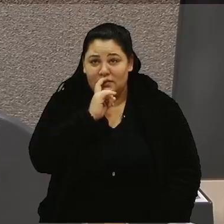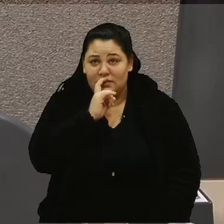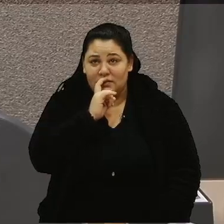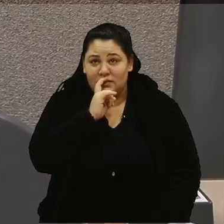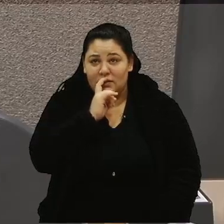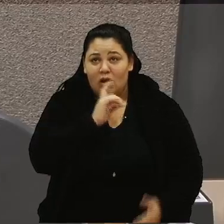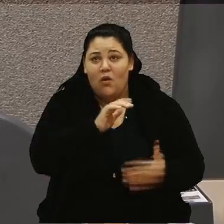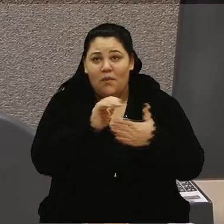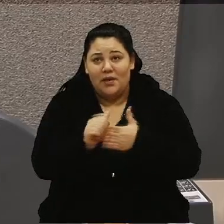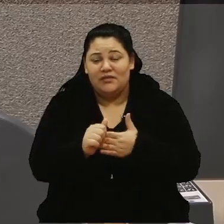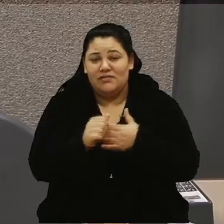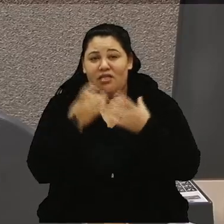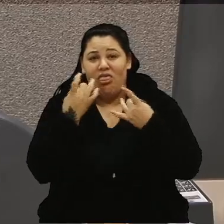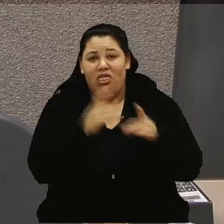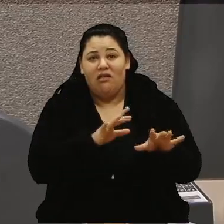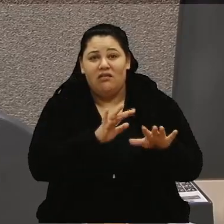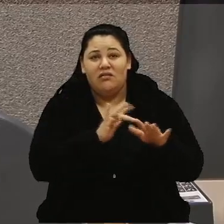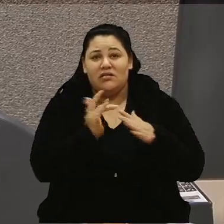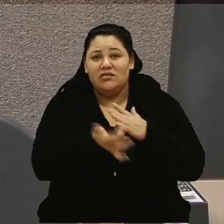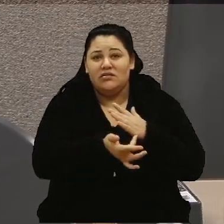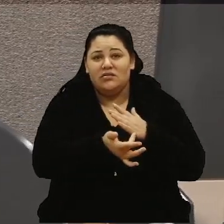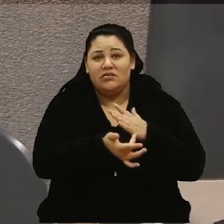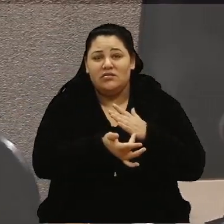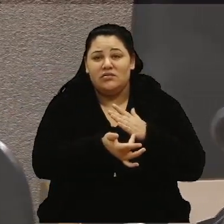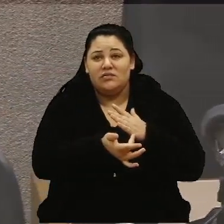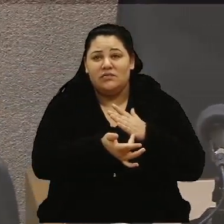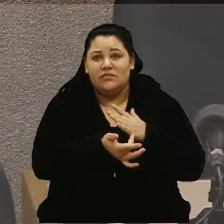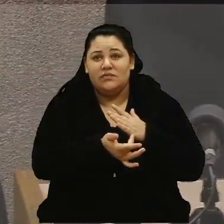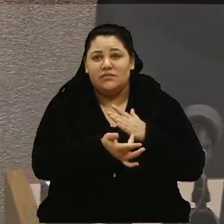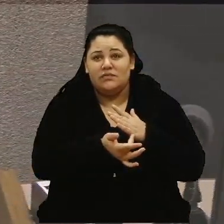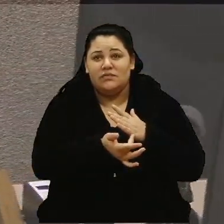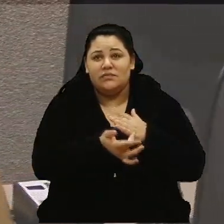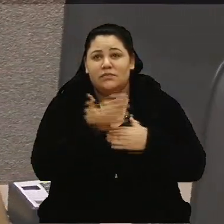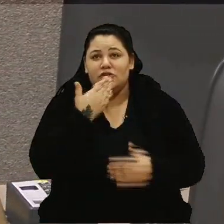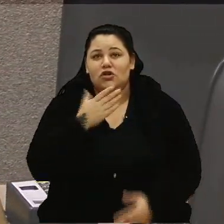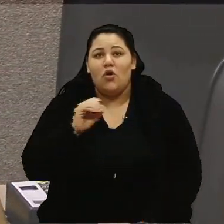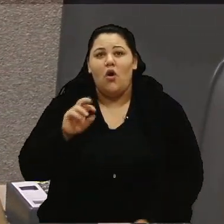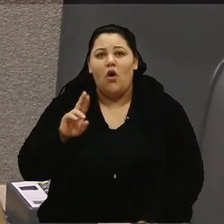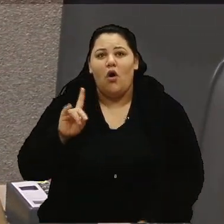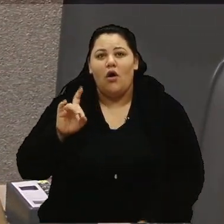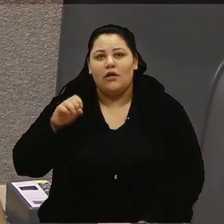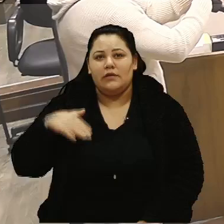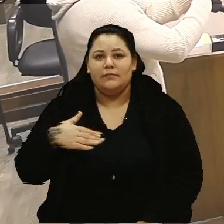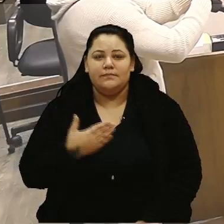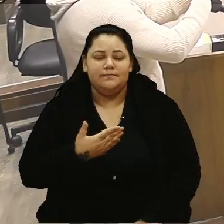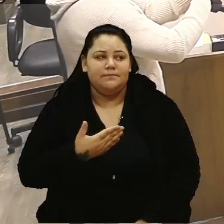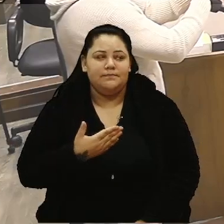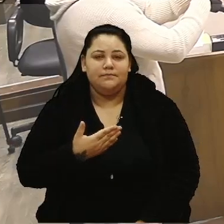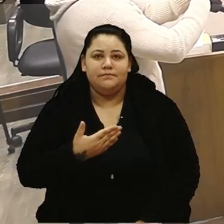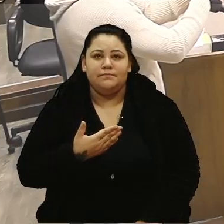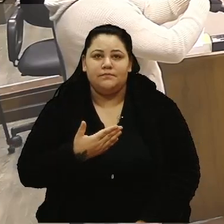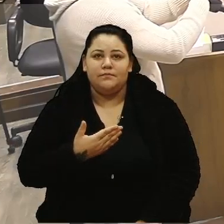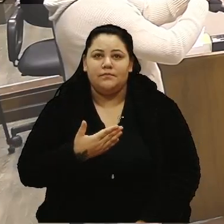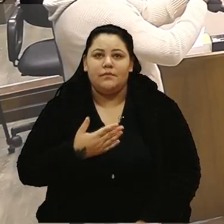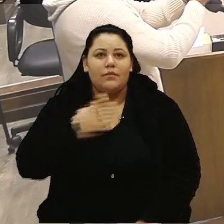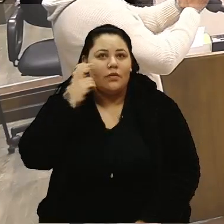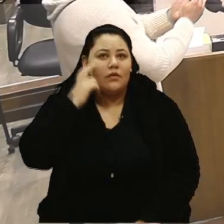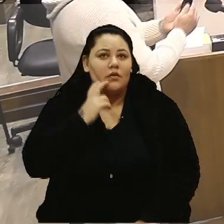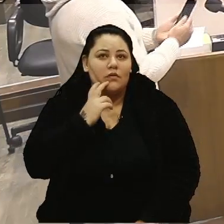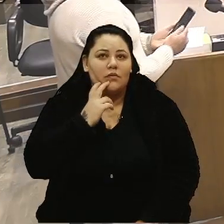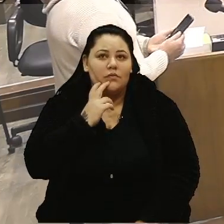jogar para as redes sociais onde a população não vai buscar a informação. Só um minutinho, vereador Daniel